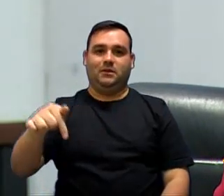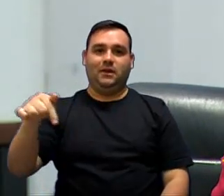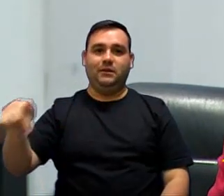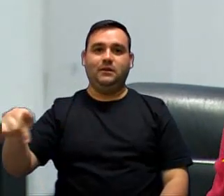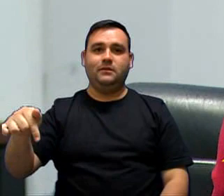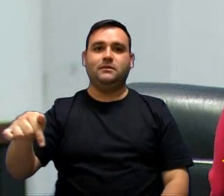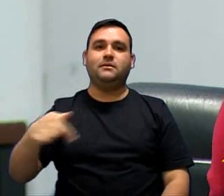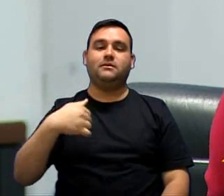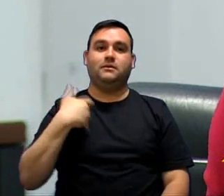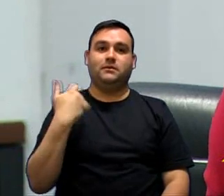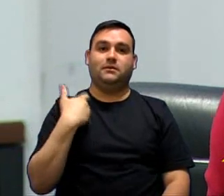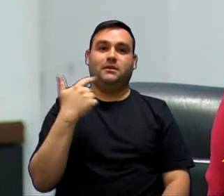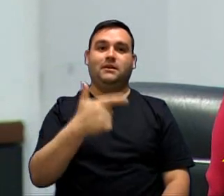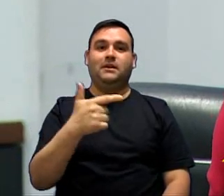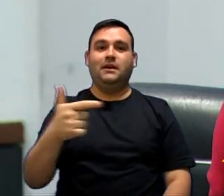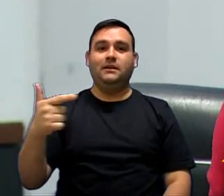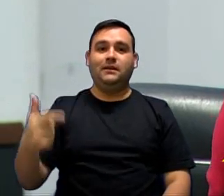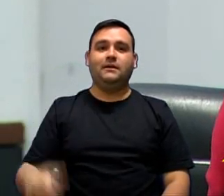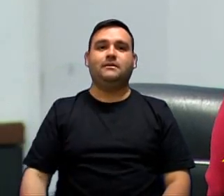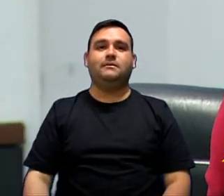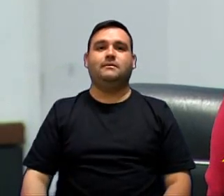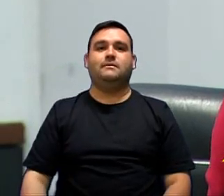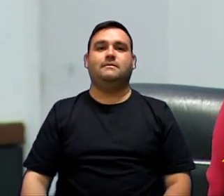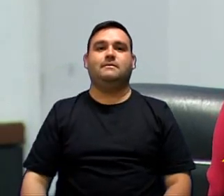1977, aos 22 anos de idade.